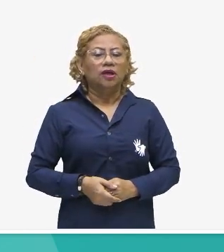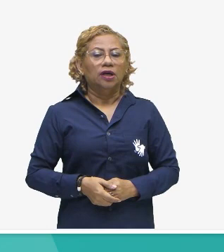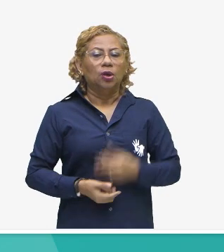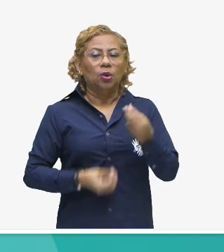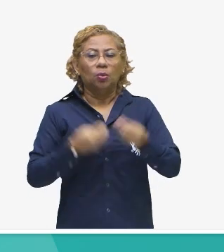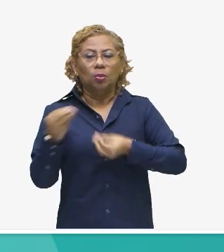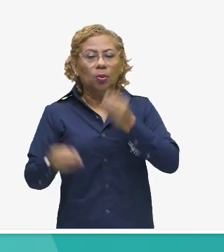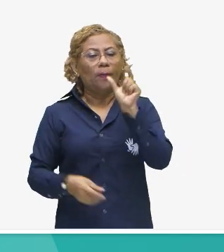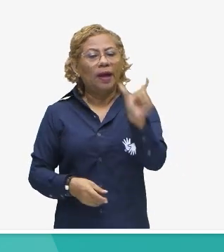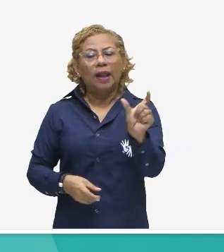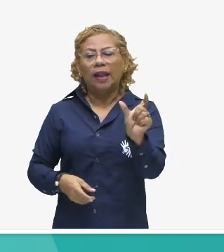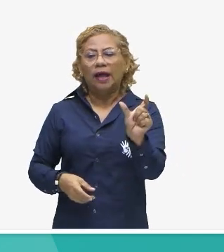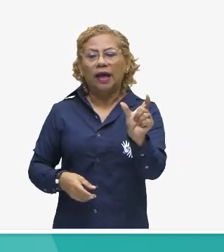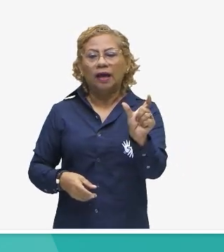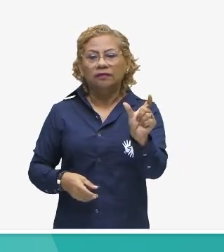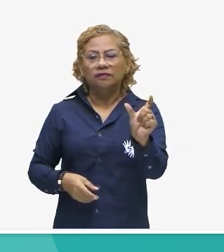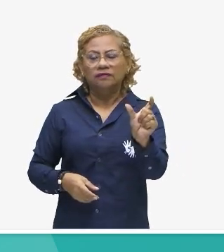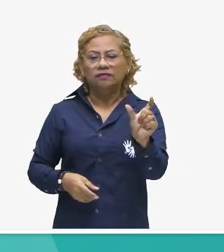né? Nós já